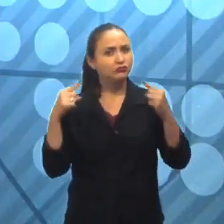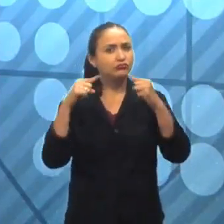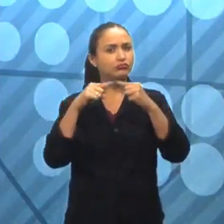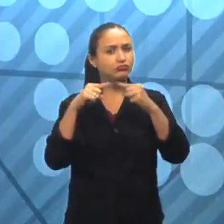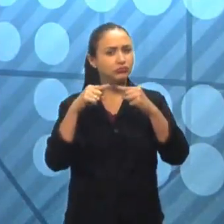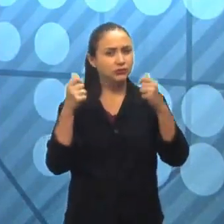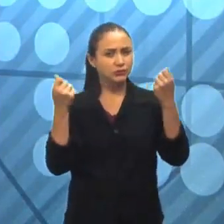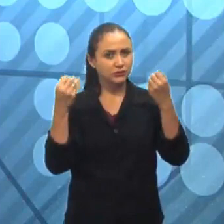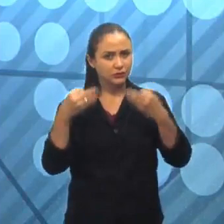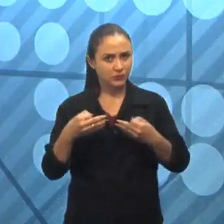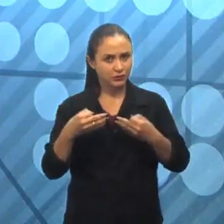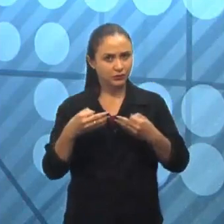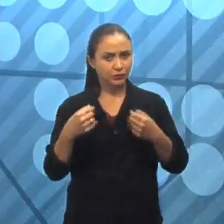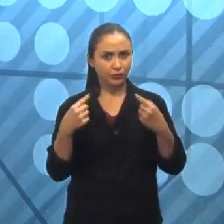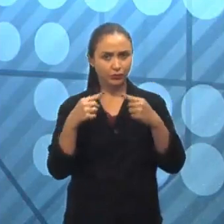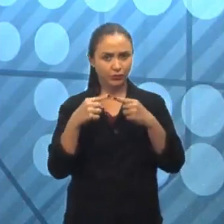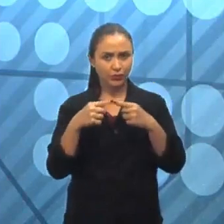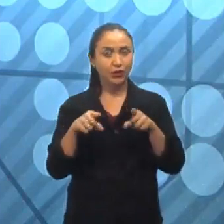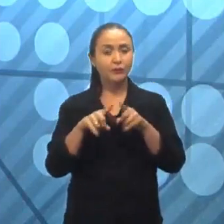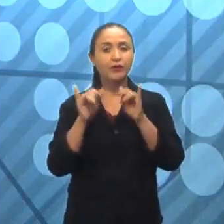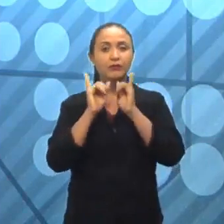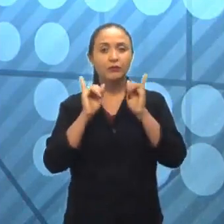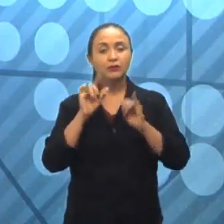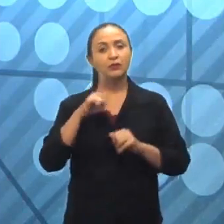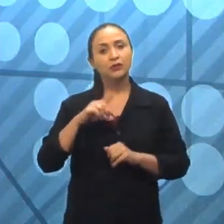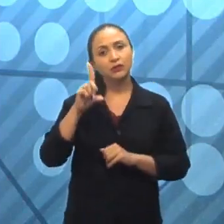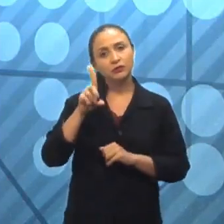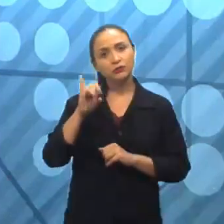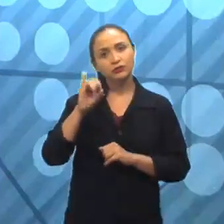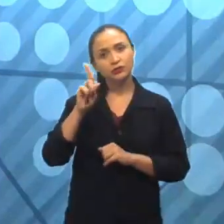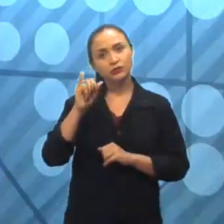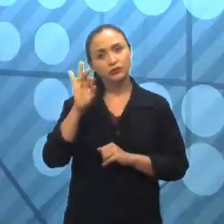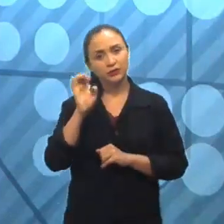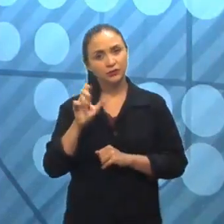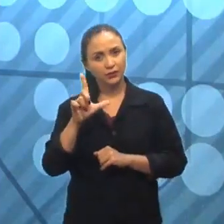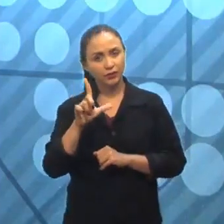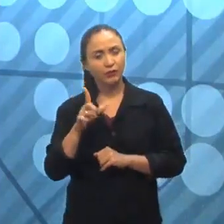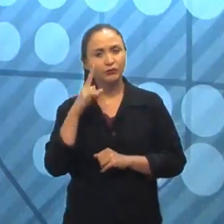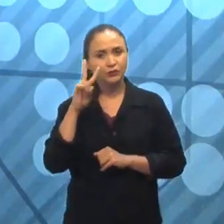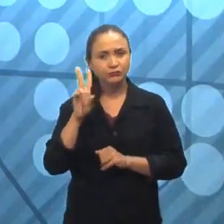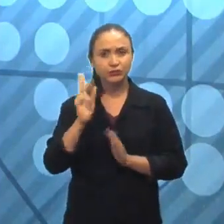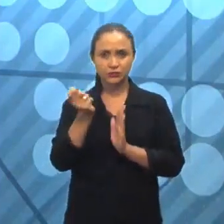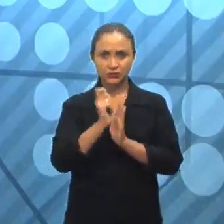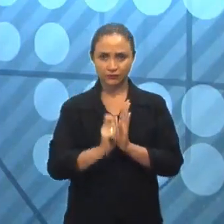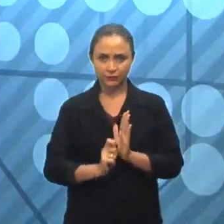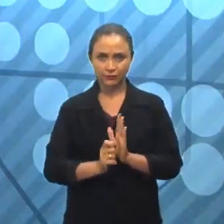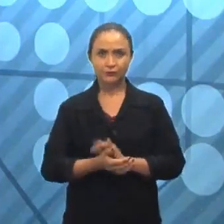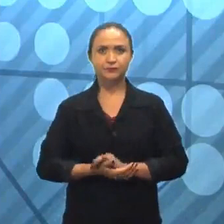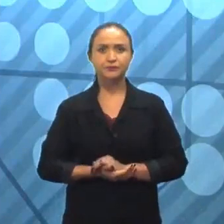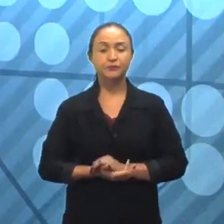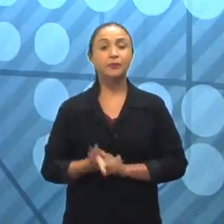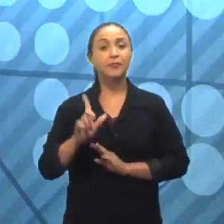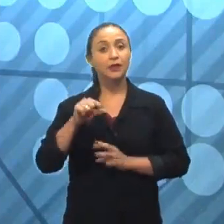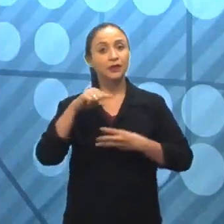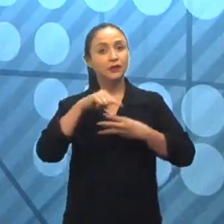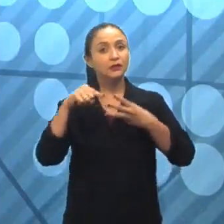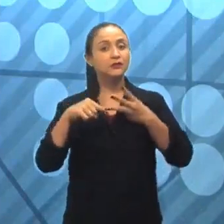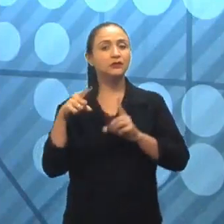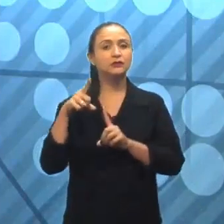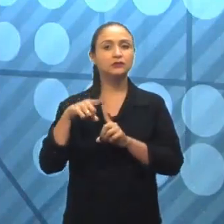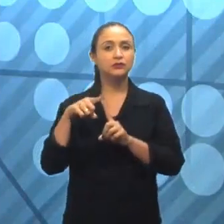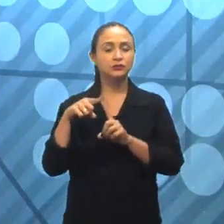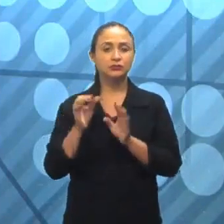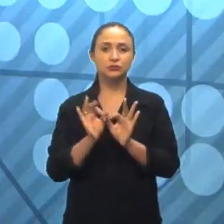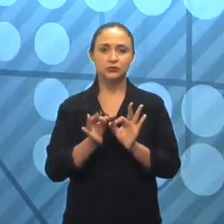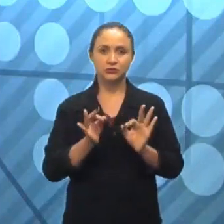frequência, e a sua informação é digital, é aquela sequência de bits que você escreveu. Então, esses são os 3 tipos básicos